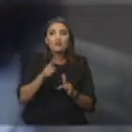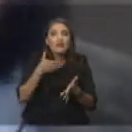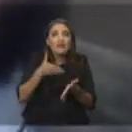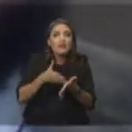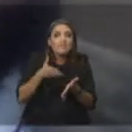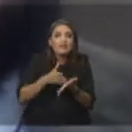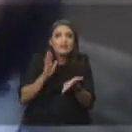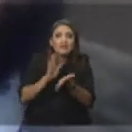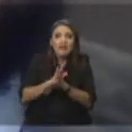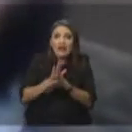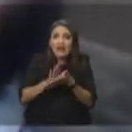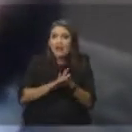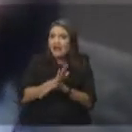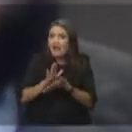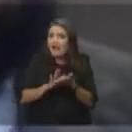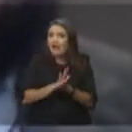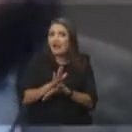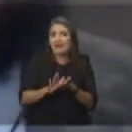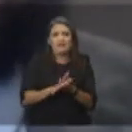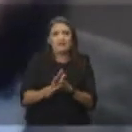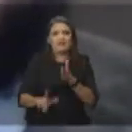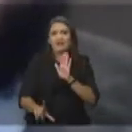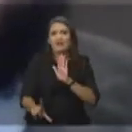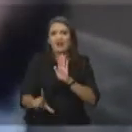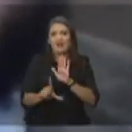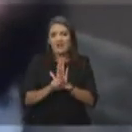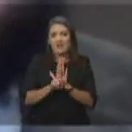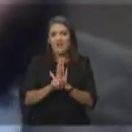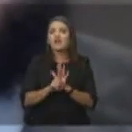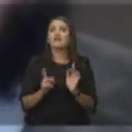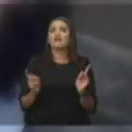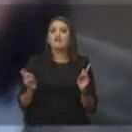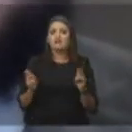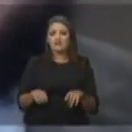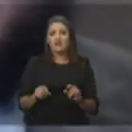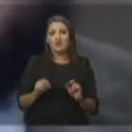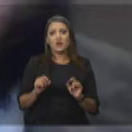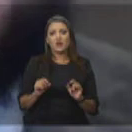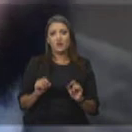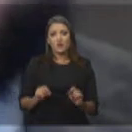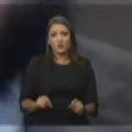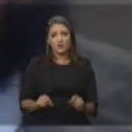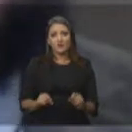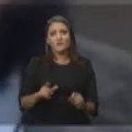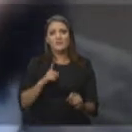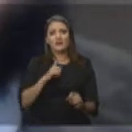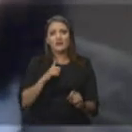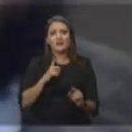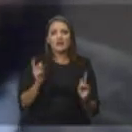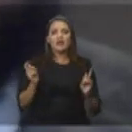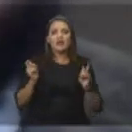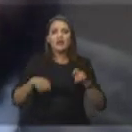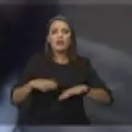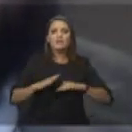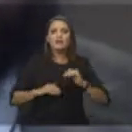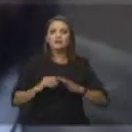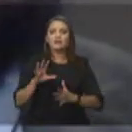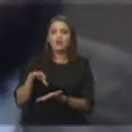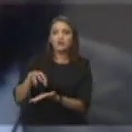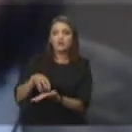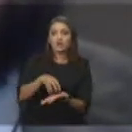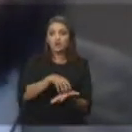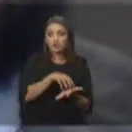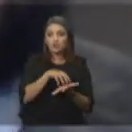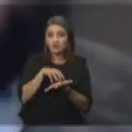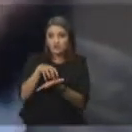de qualquer parâmetro de ordem legal que permita o reconhecimento da chamada capacidade institucional